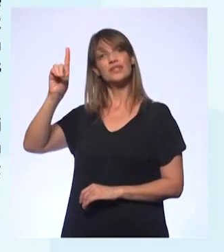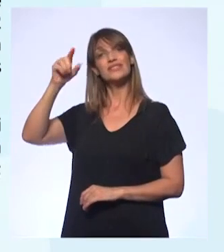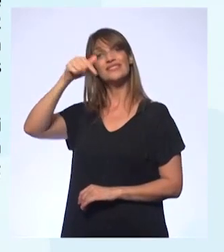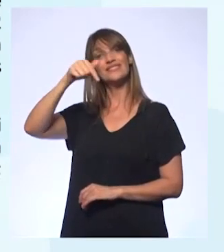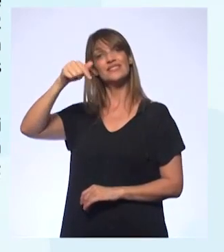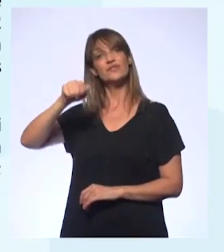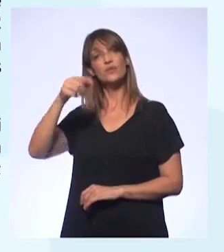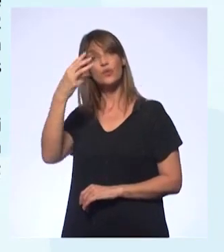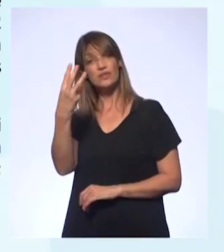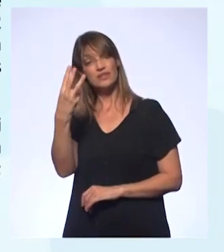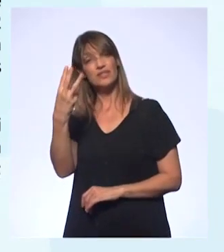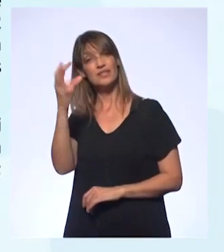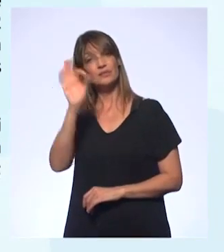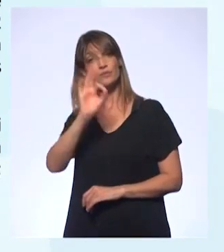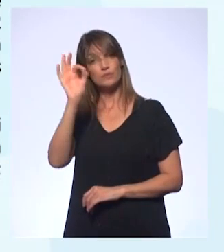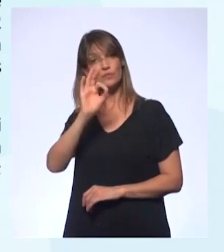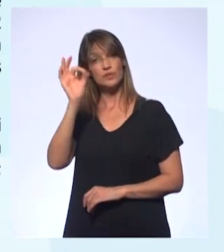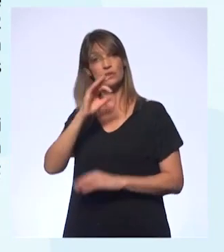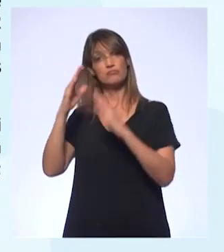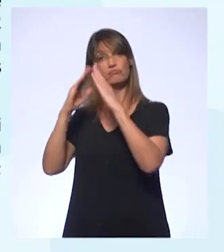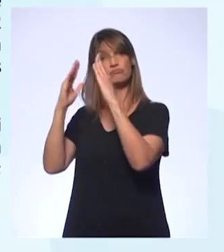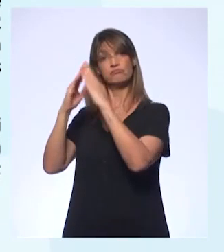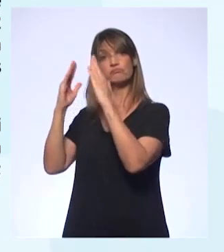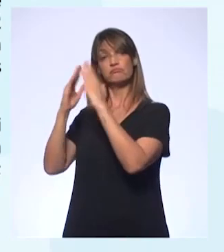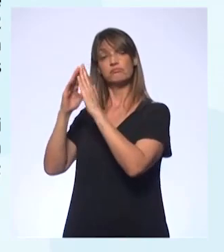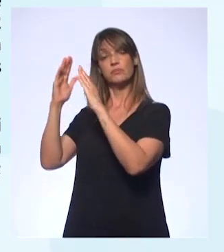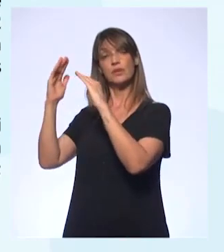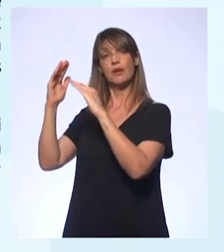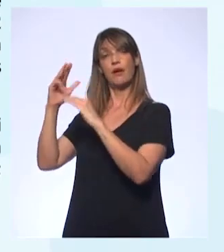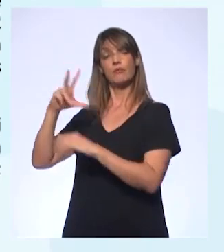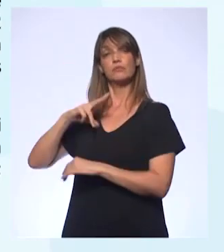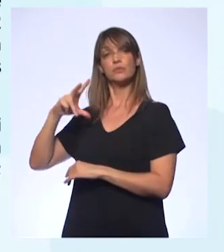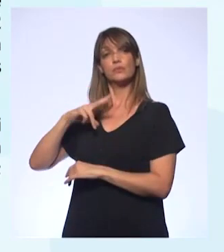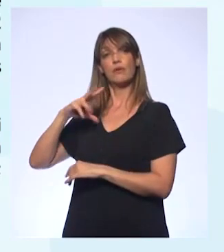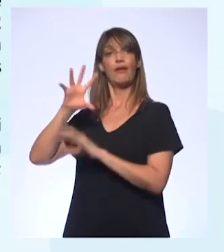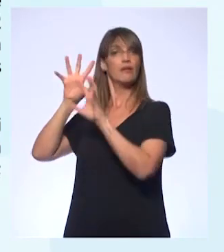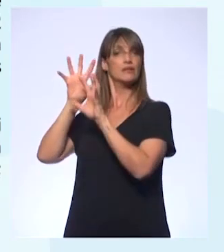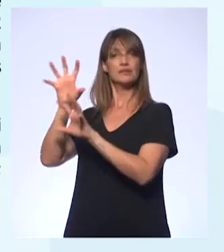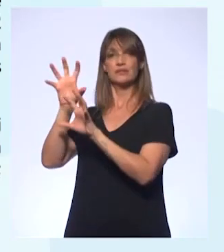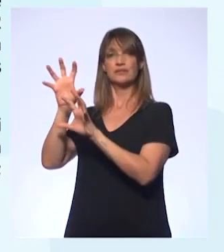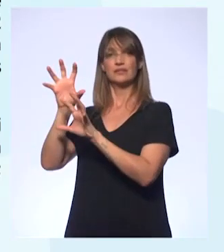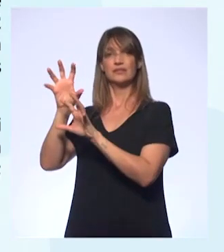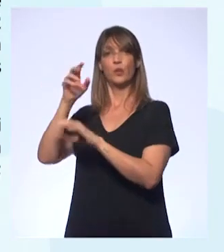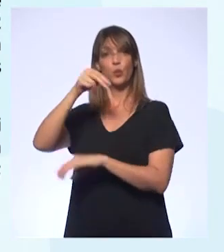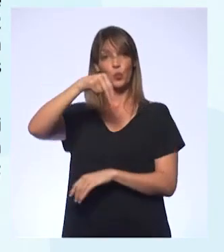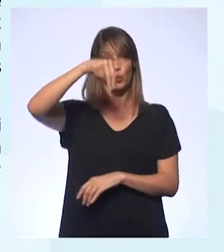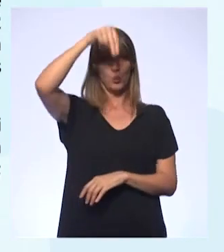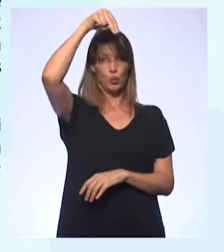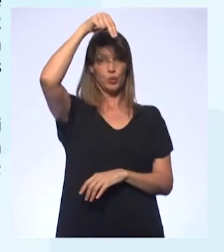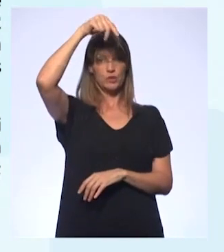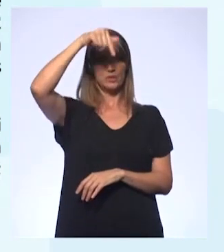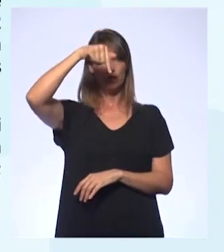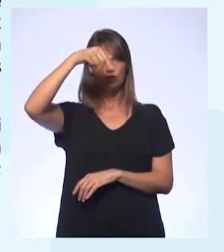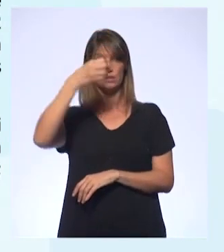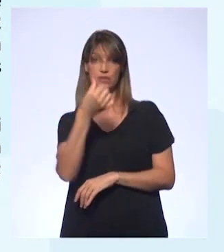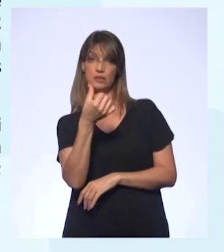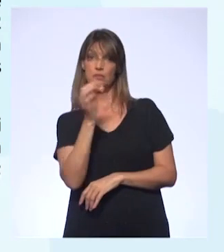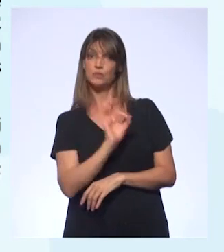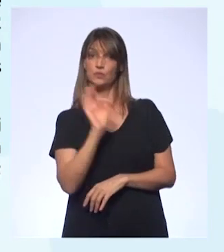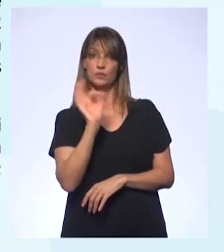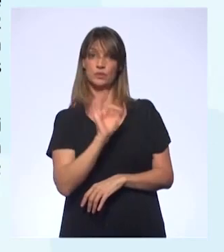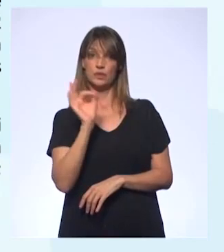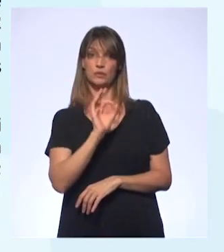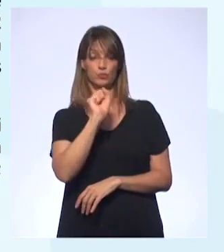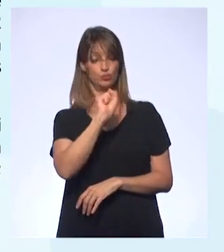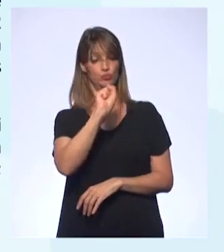77,3% de pessoas residentes em domicílios particulares nessa situação, e a região Norte possui 76%, a